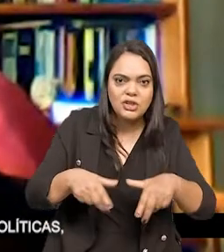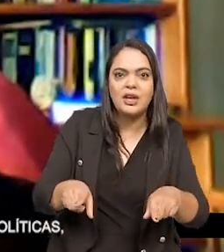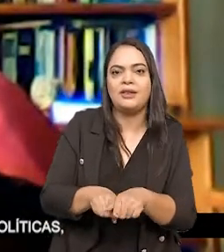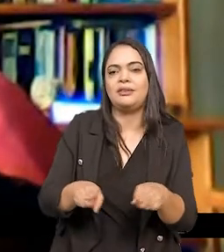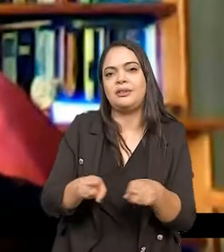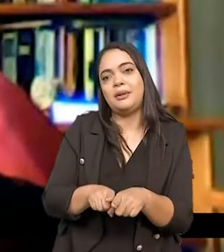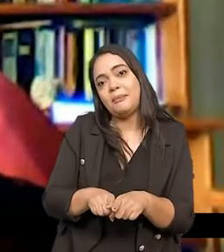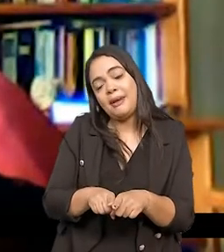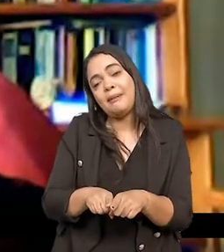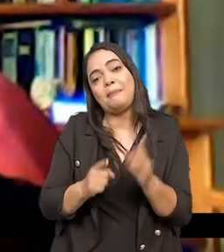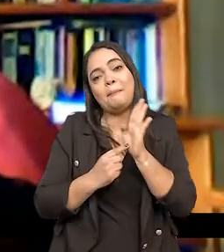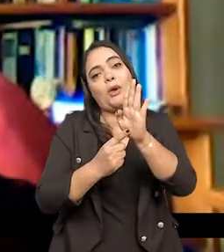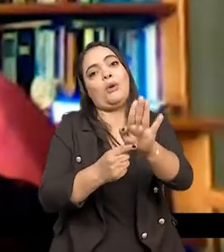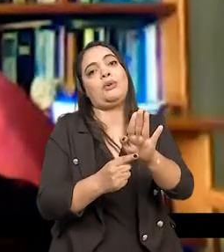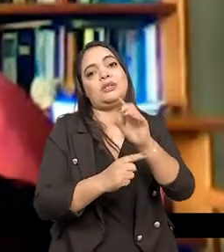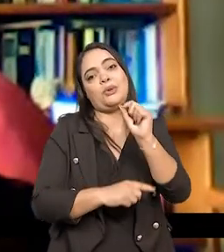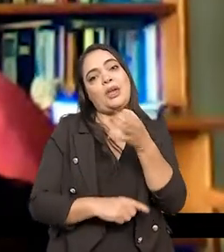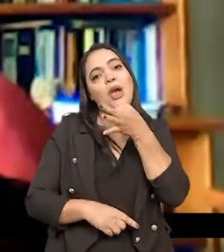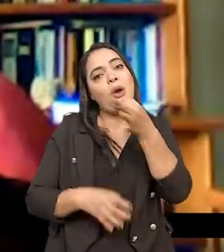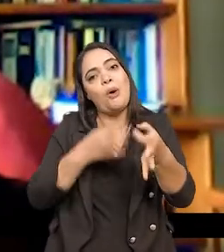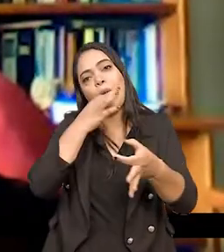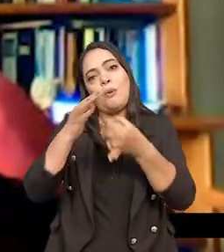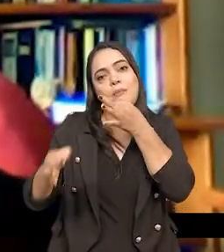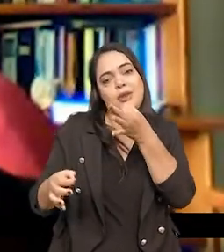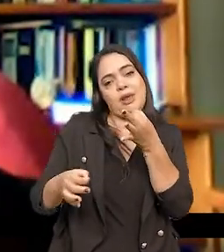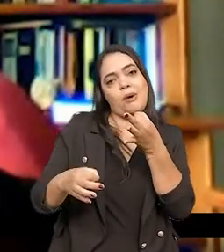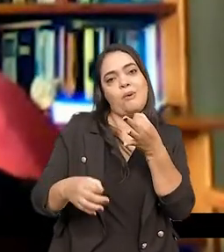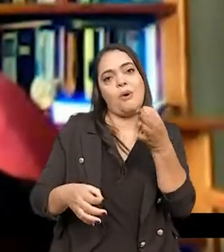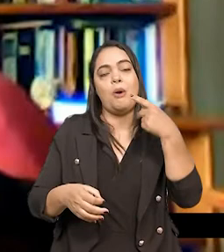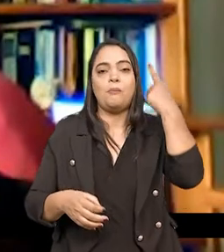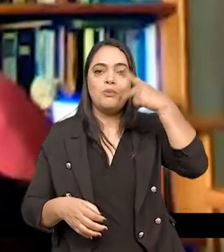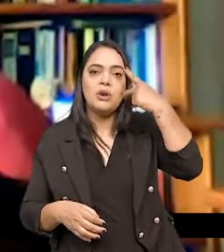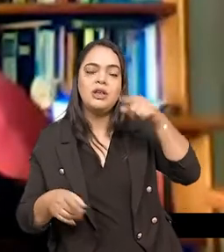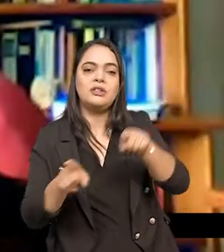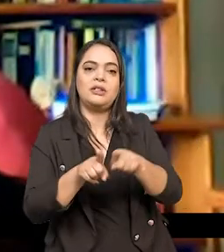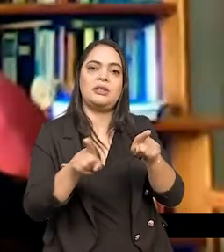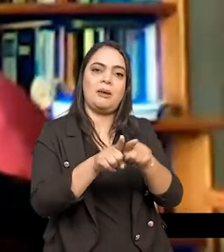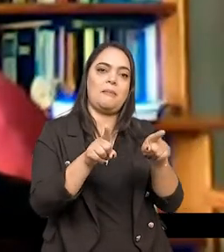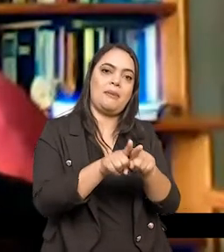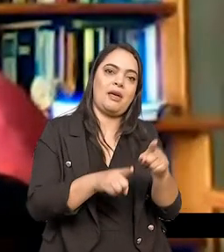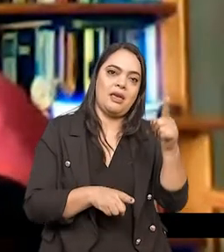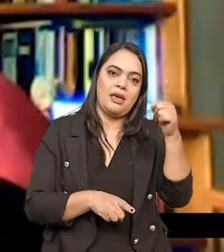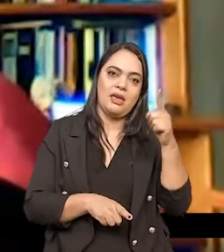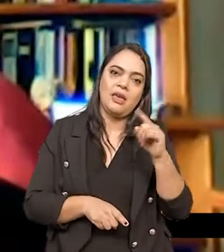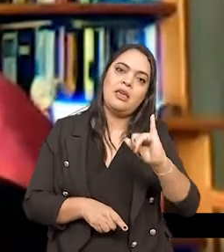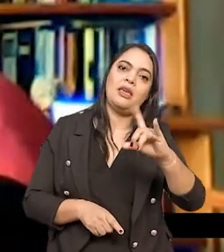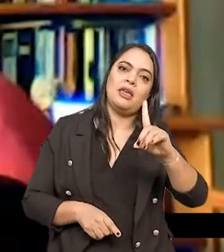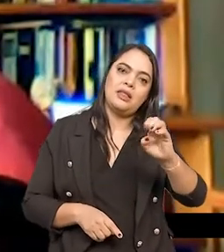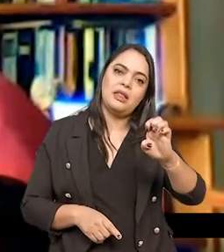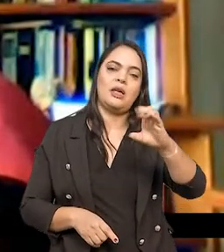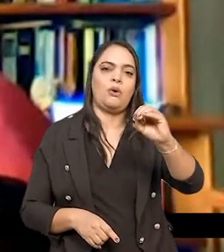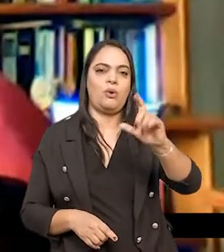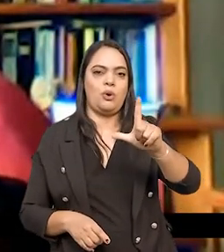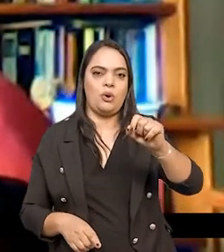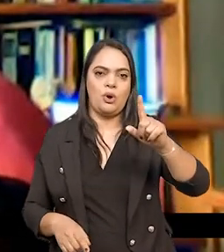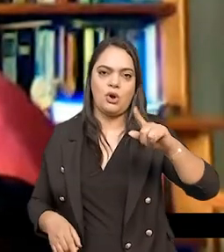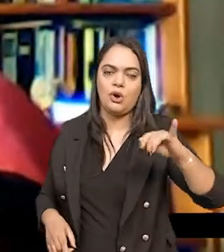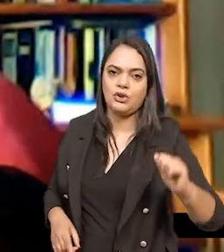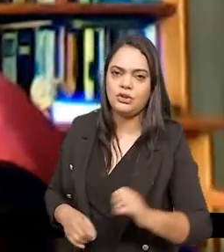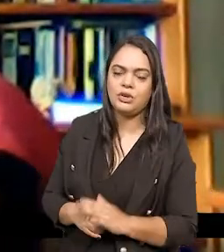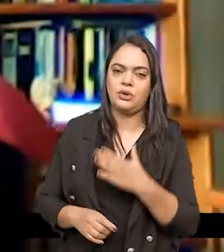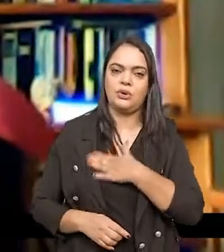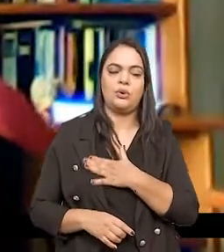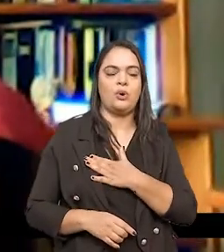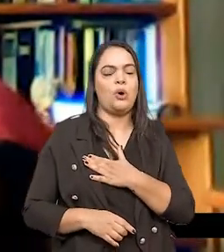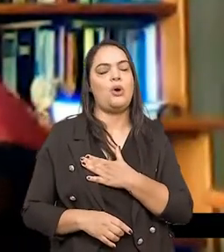opções políticas, né? E opções ideológicas e tal. Aquele texto que eu gosto muito da John Scott, né,